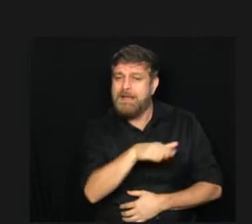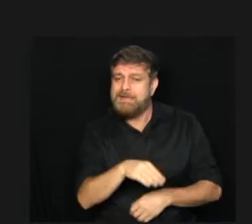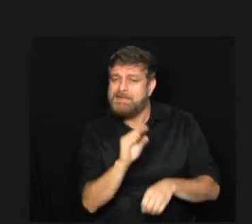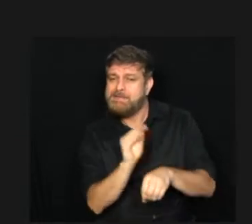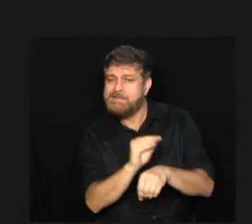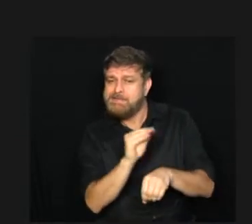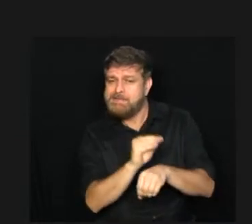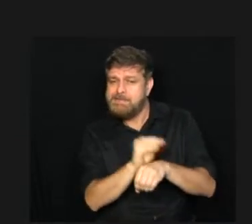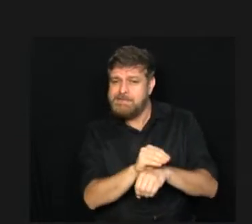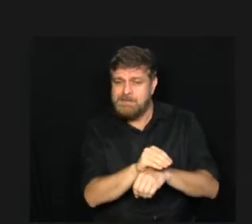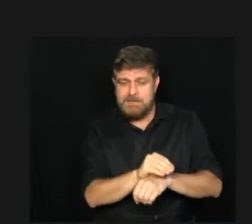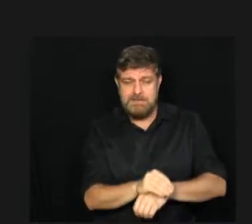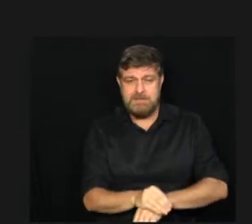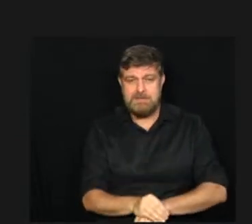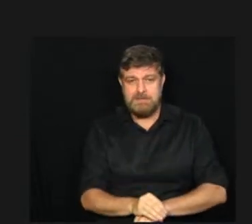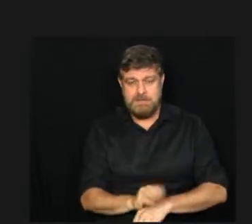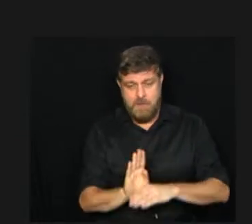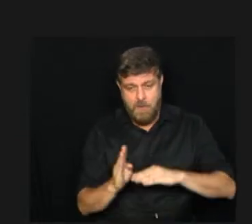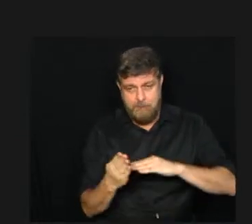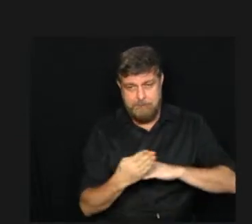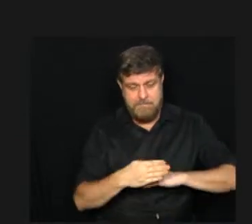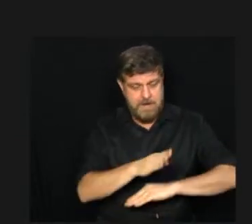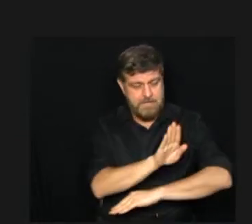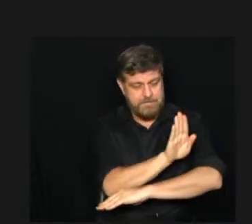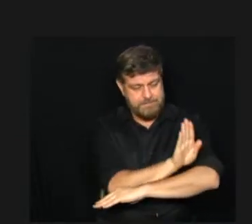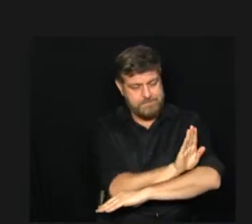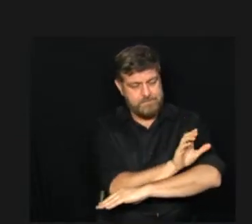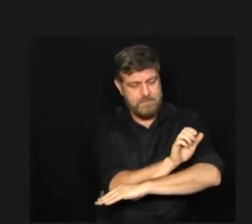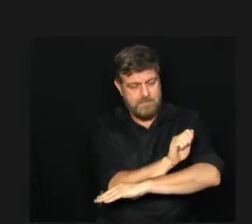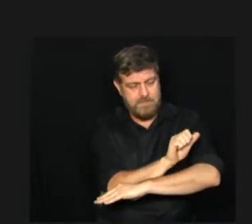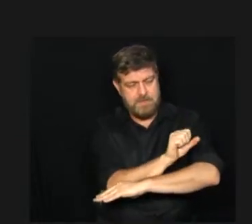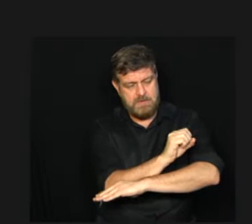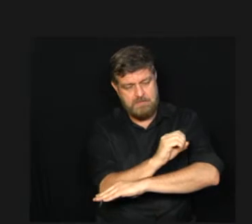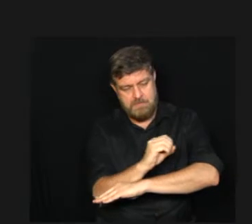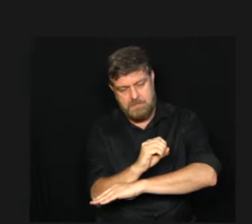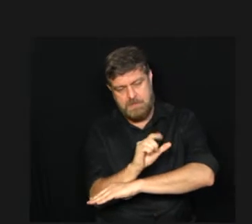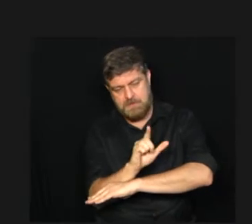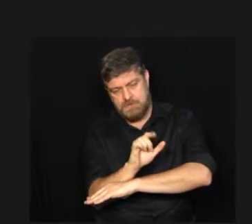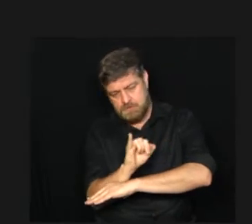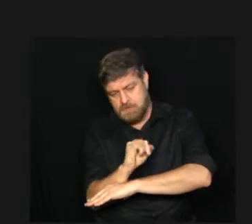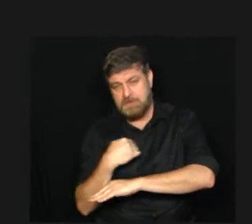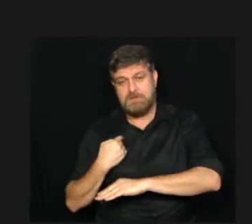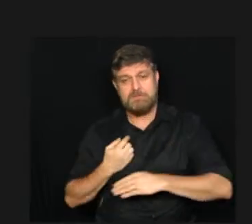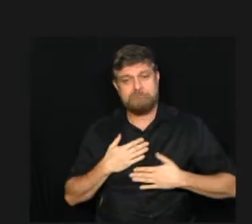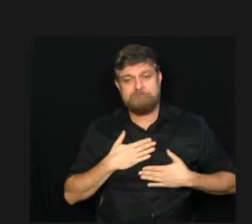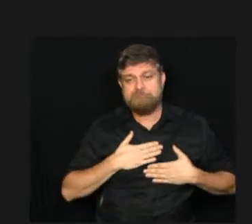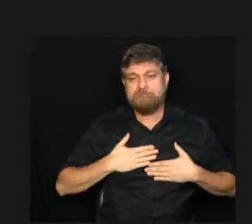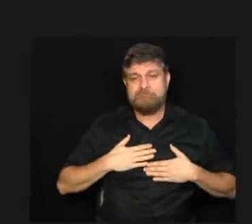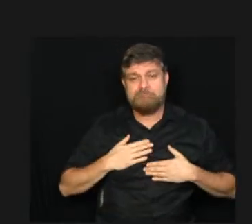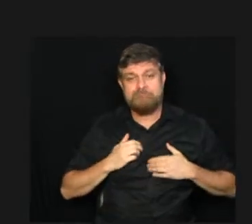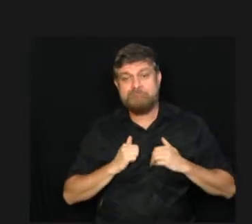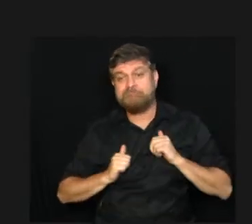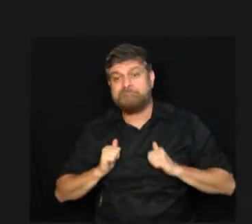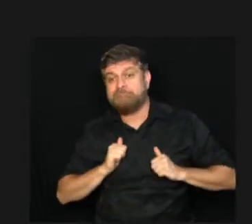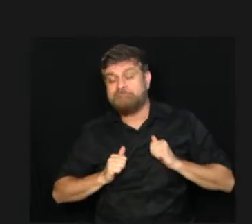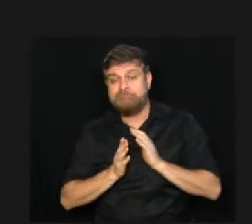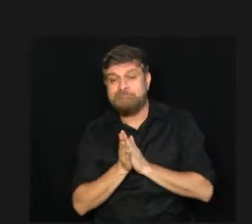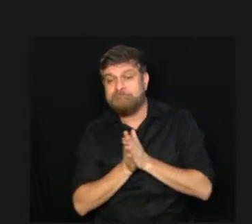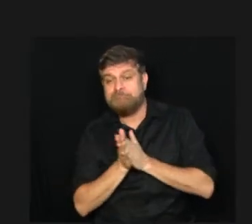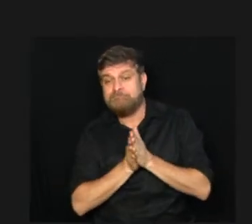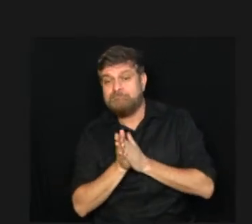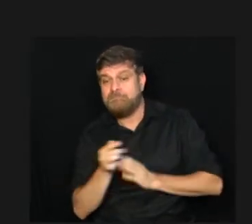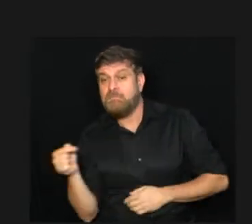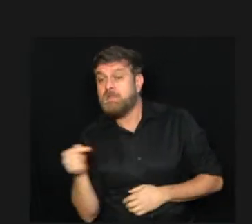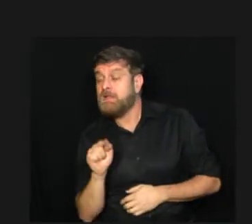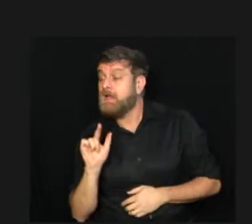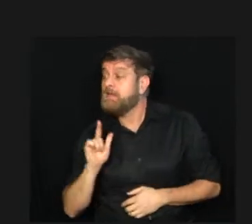do Passoli, tanto as crianças como as mães também precisam. Então, estamos ansiosos aqui para saber o que nós temos ali